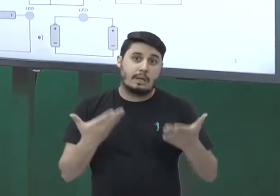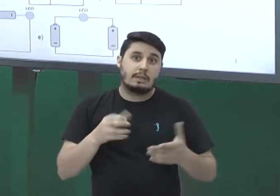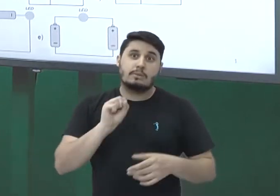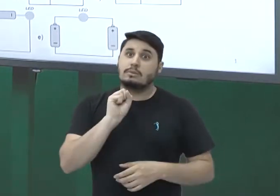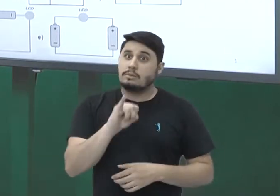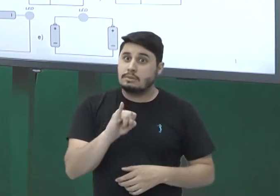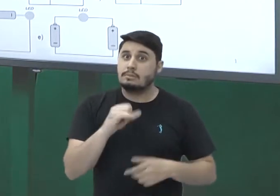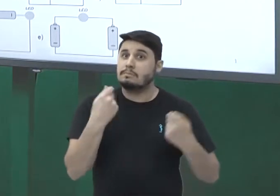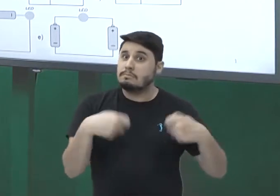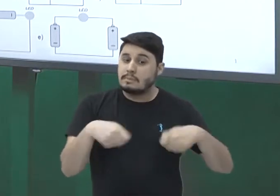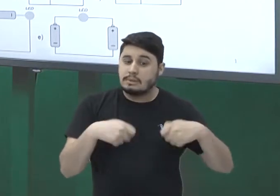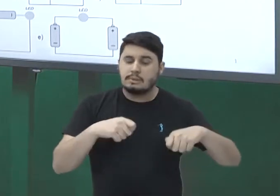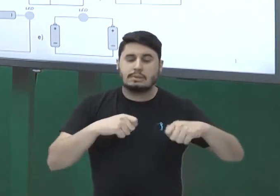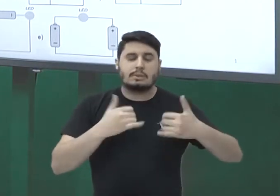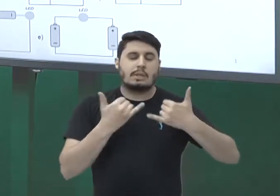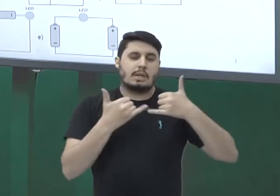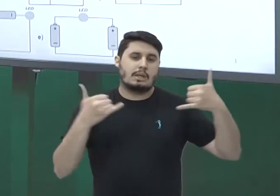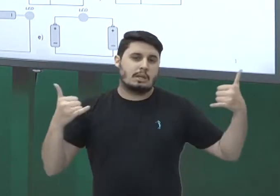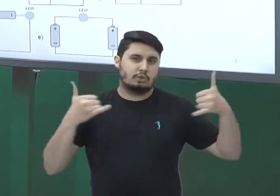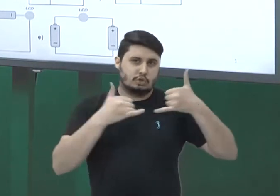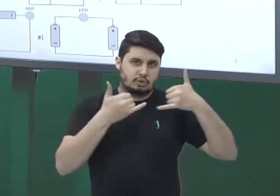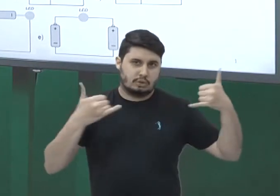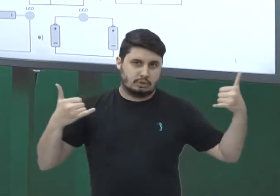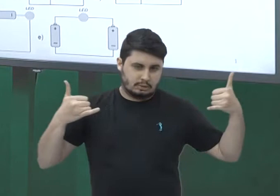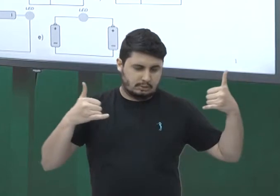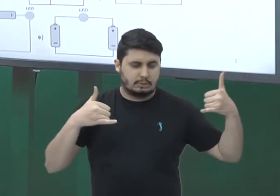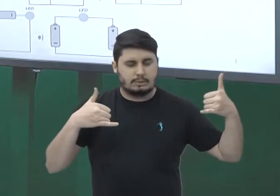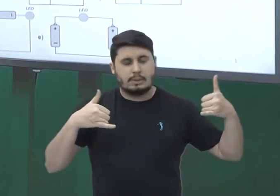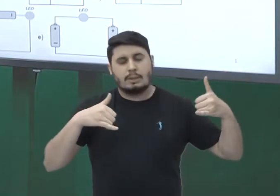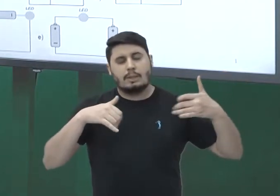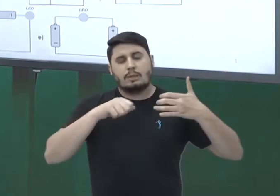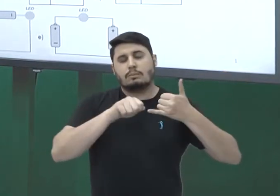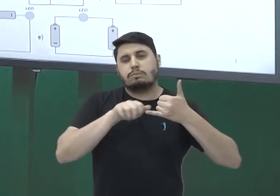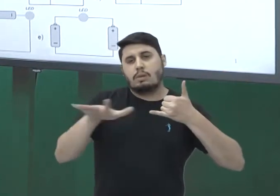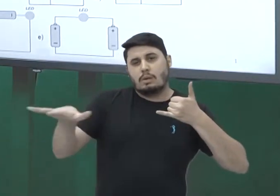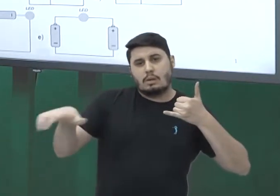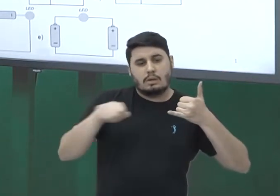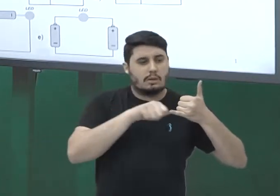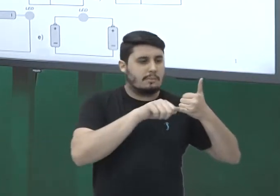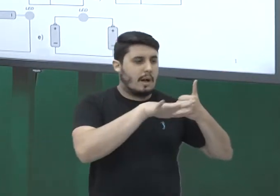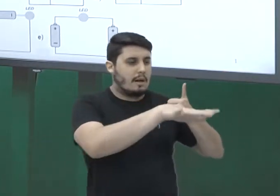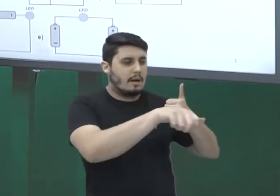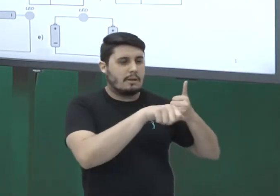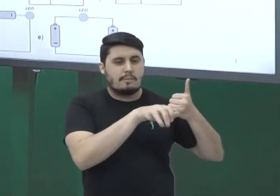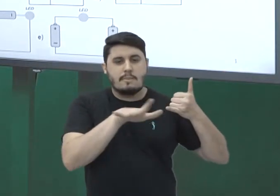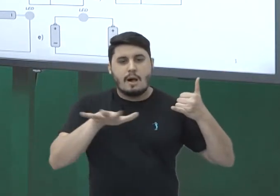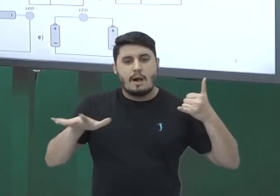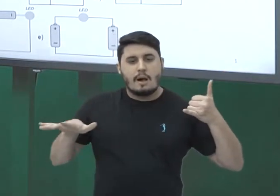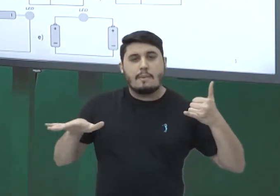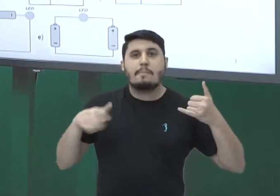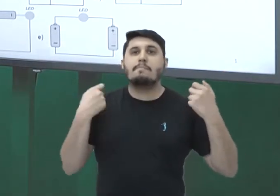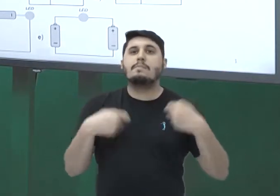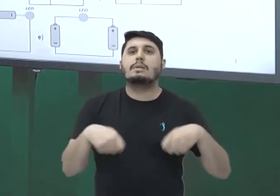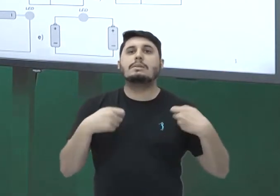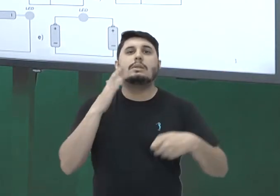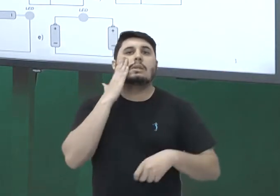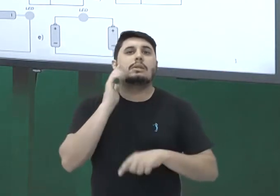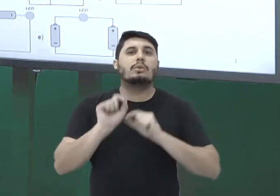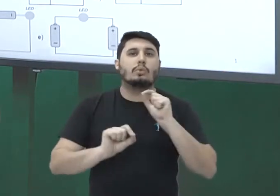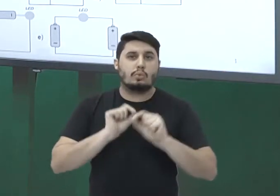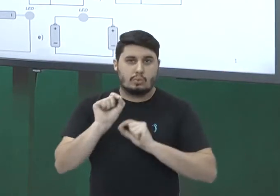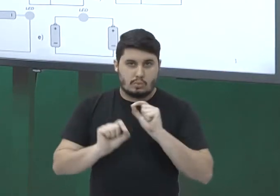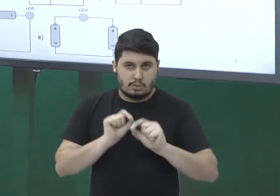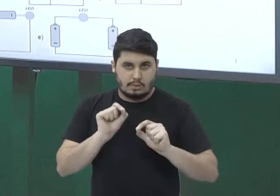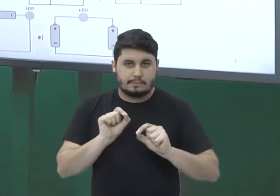dessas cargas elétricas, o movimento dessas cargas elétricas, a gente precisa entender que